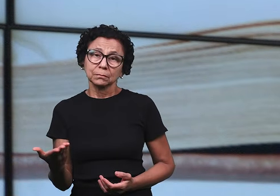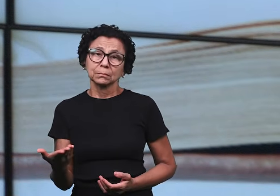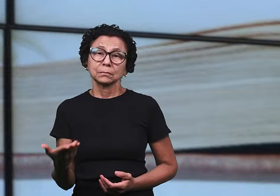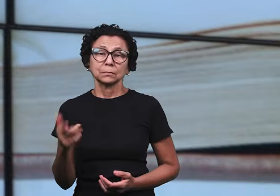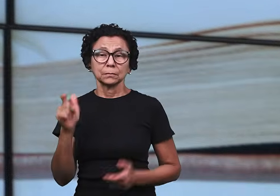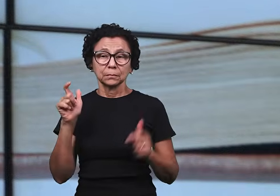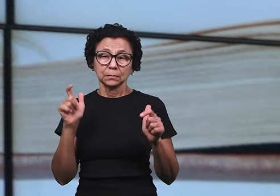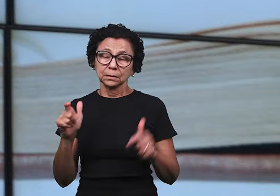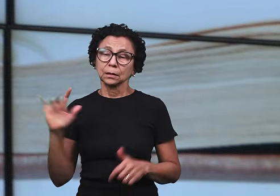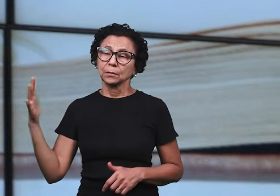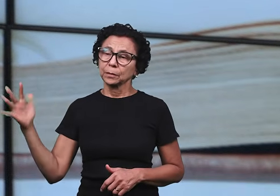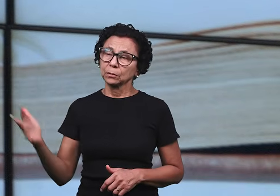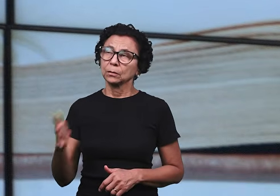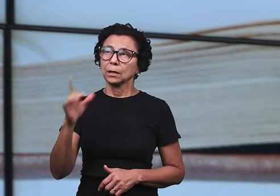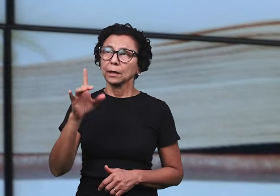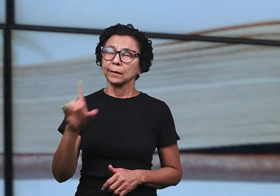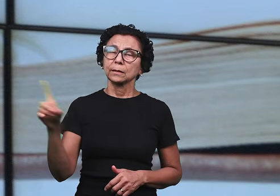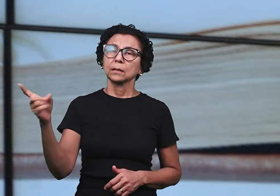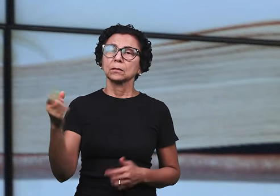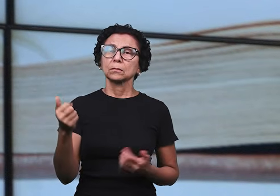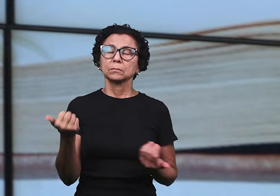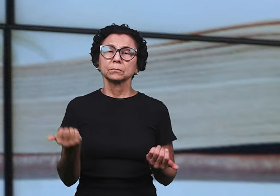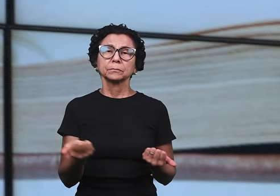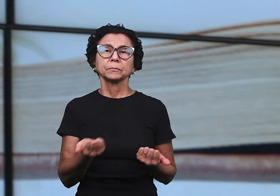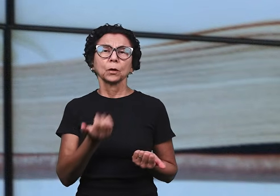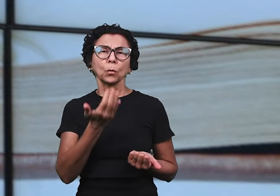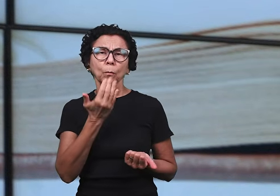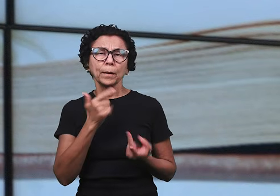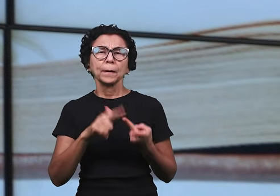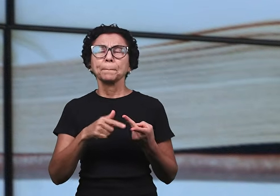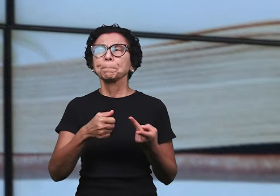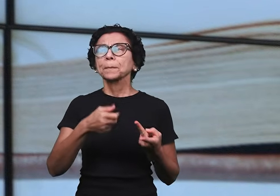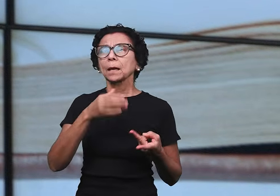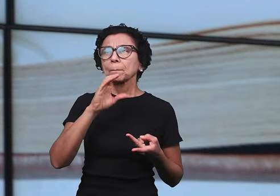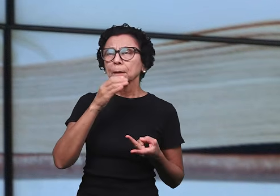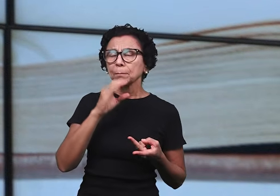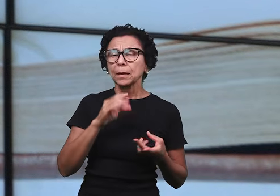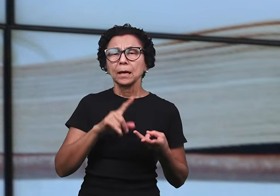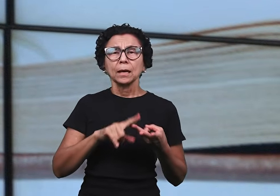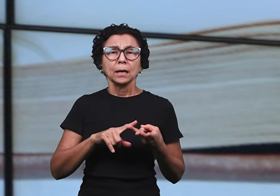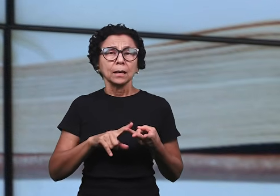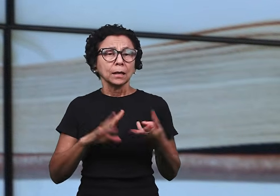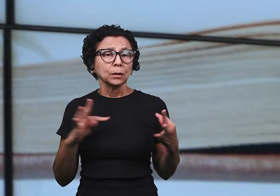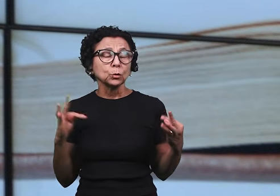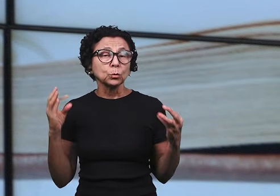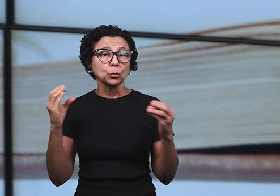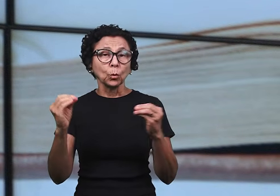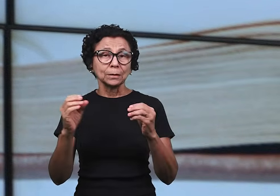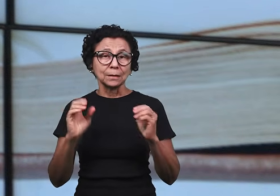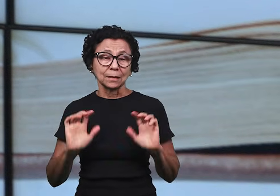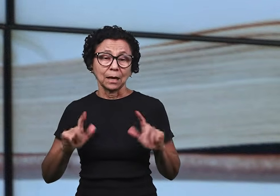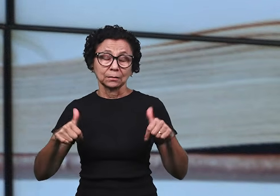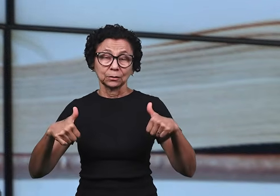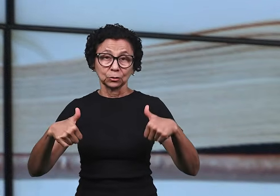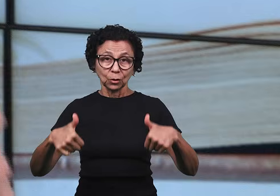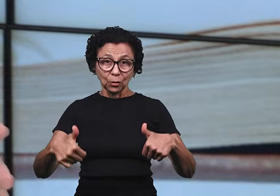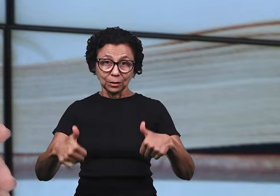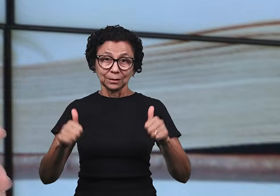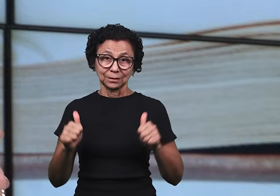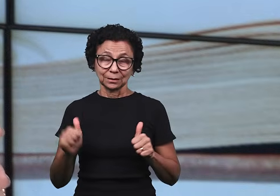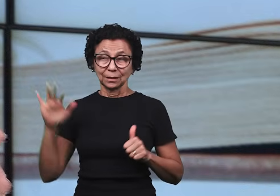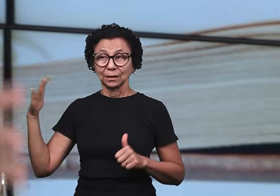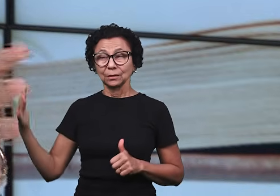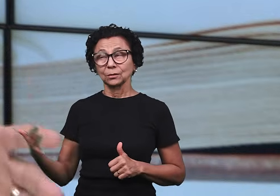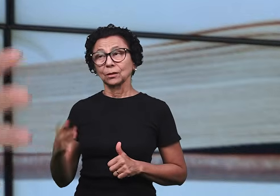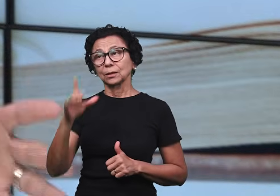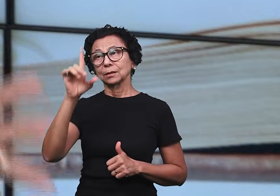quer bebamos, tudo que nós fizermos, nós fazemos para a glória de Deus, para louvor do nome do Senhor. Então, se você está